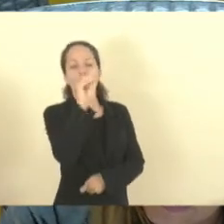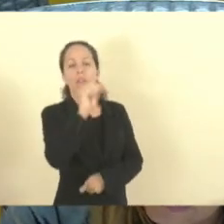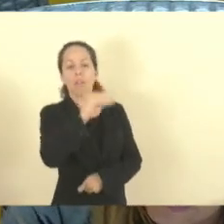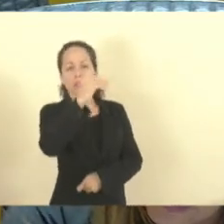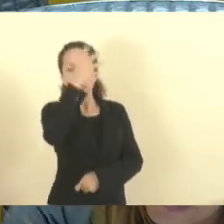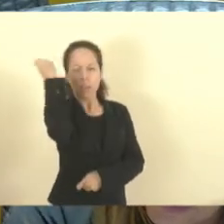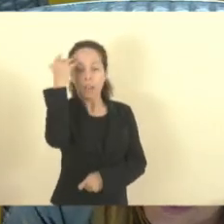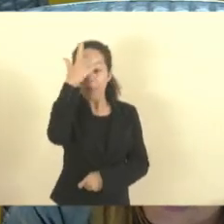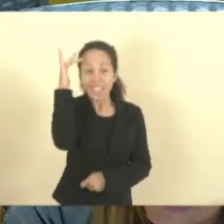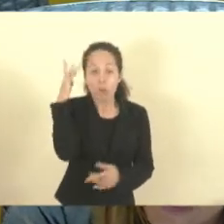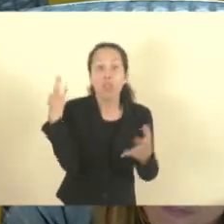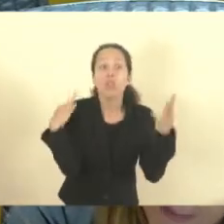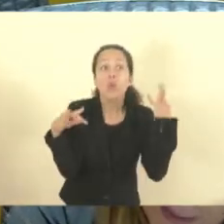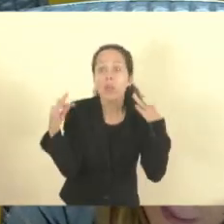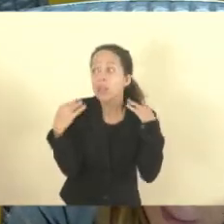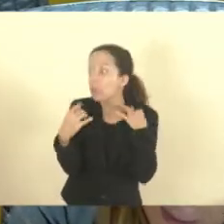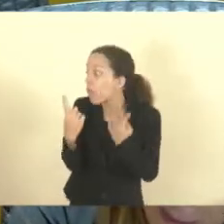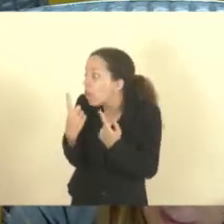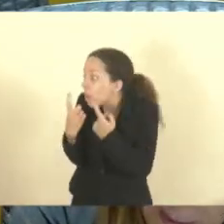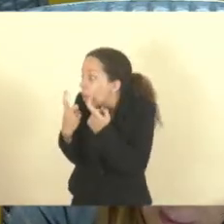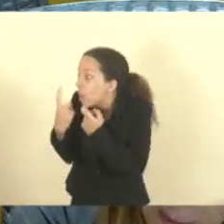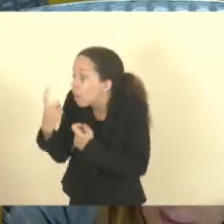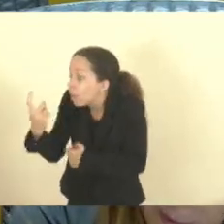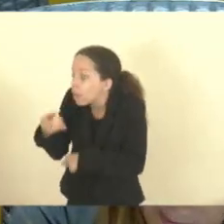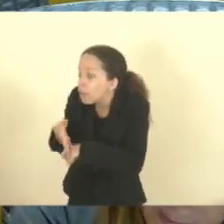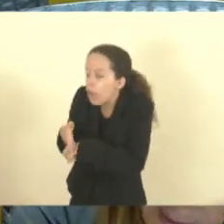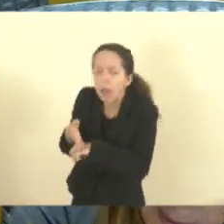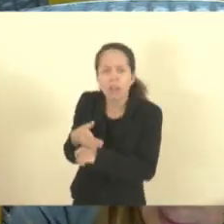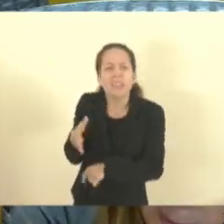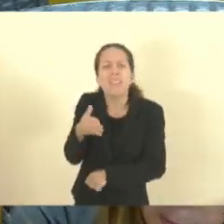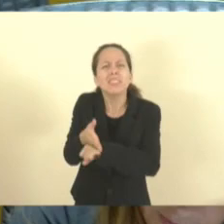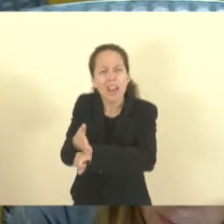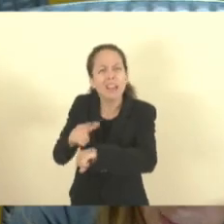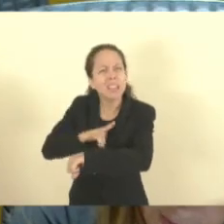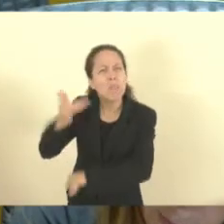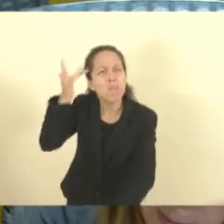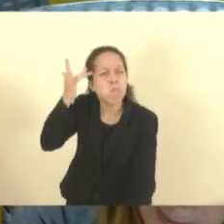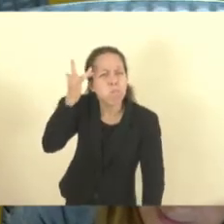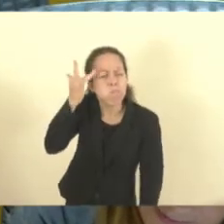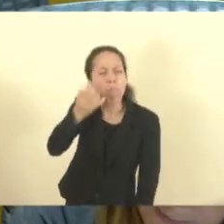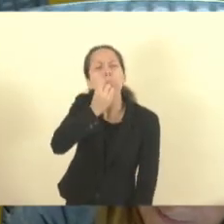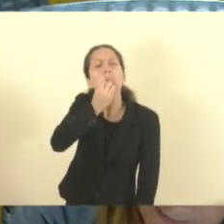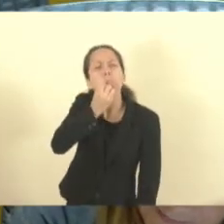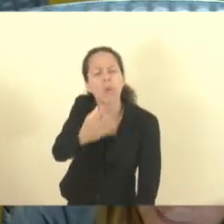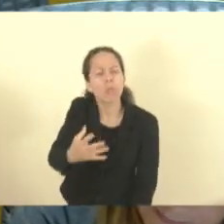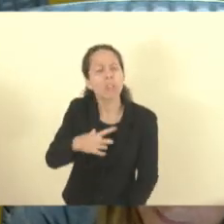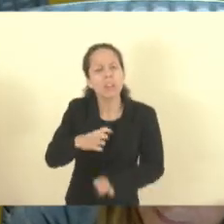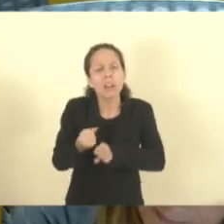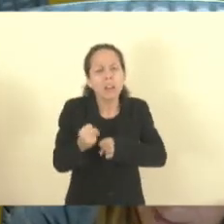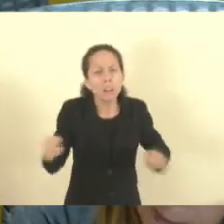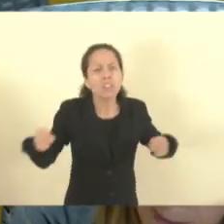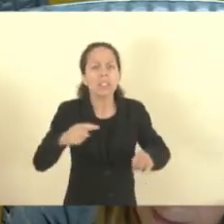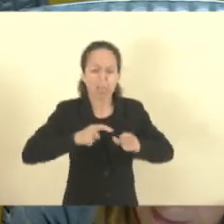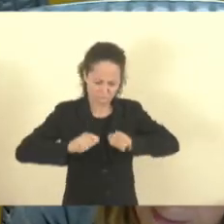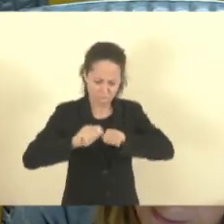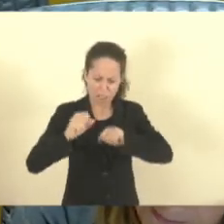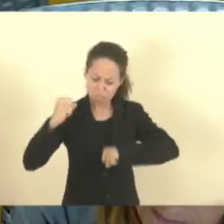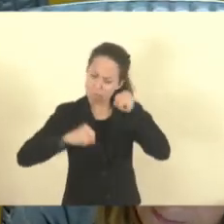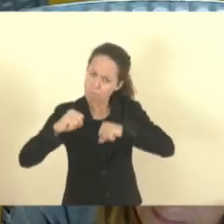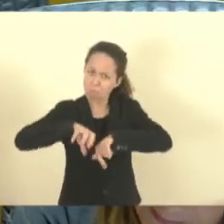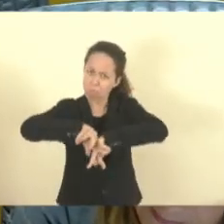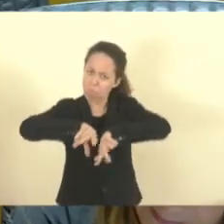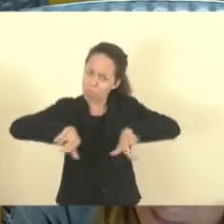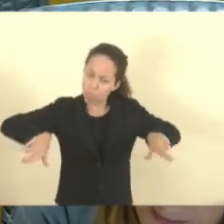anseios turísticos da cidade. Uma cidade que tem um potencial enorme, que é a mola propulsora de desenvolvimento do estado do Espírito Santo, deixada